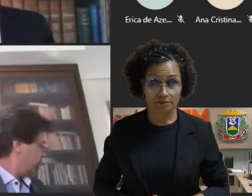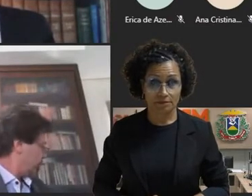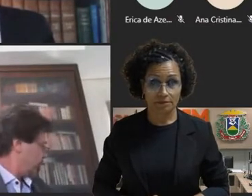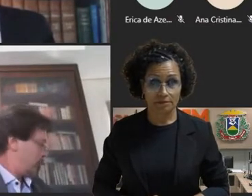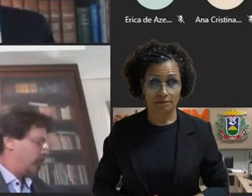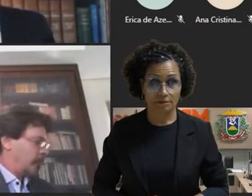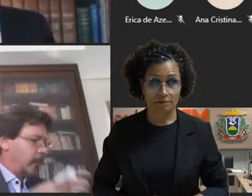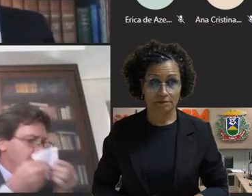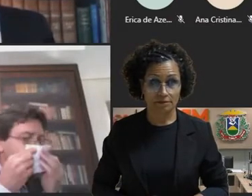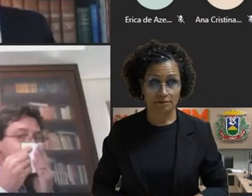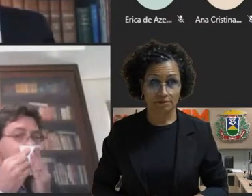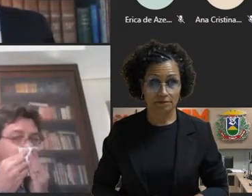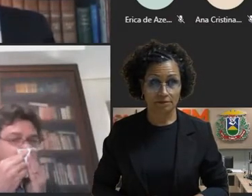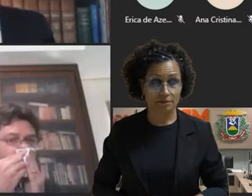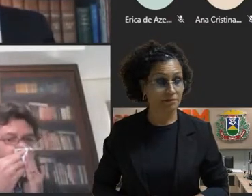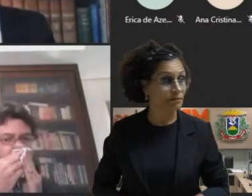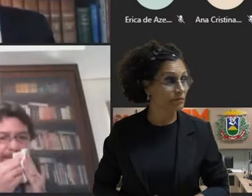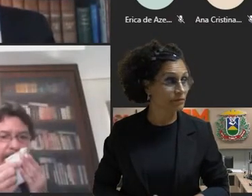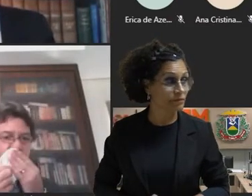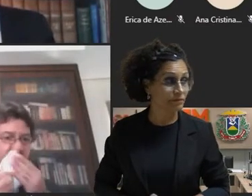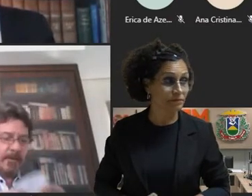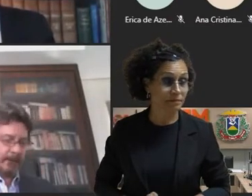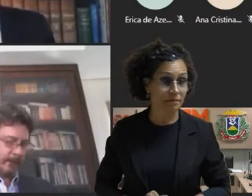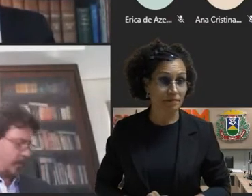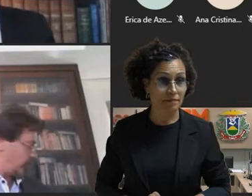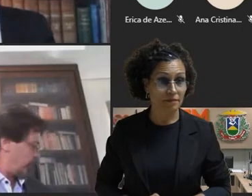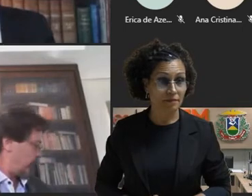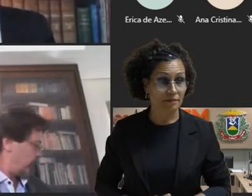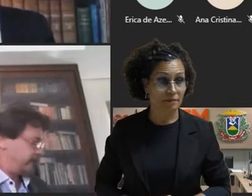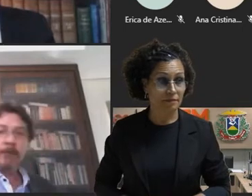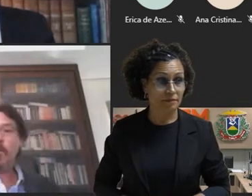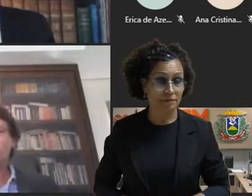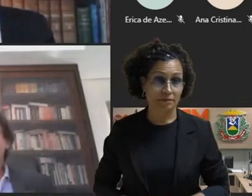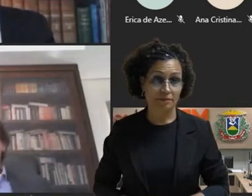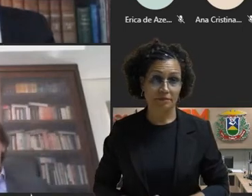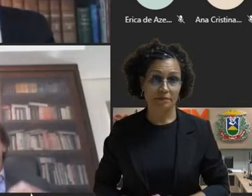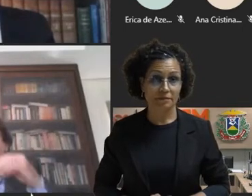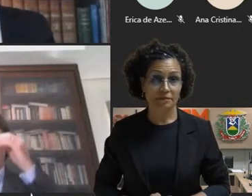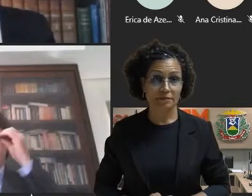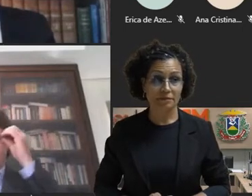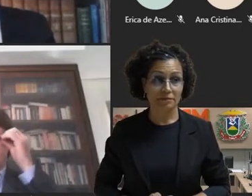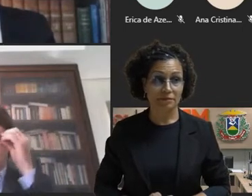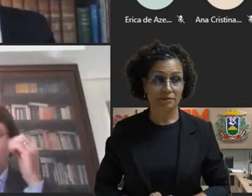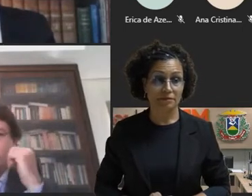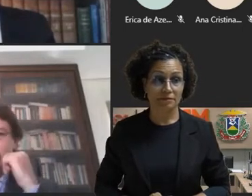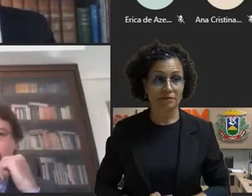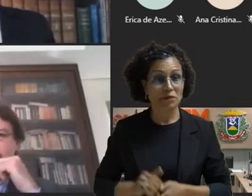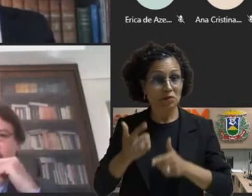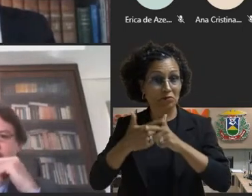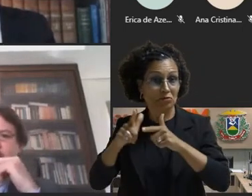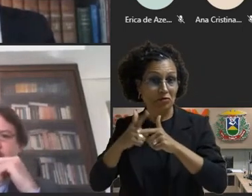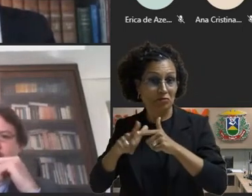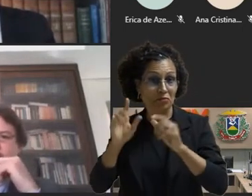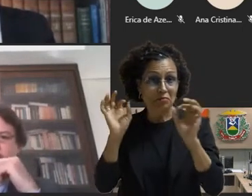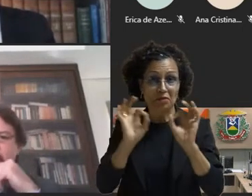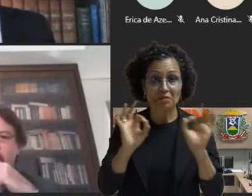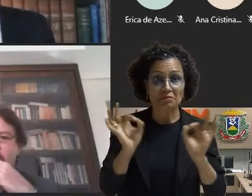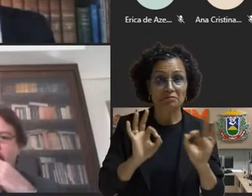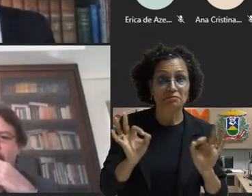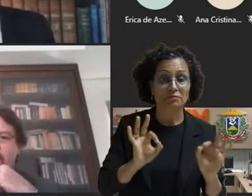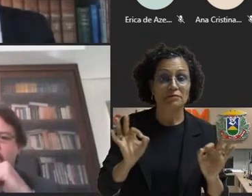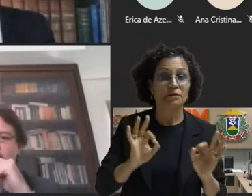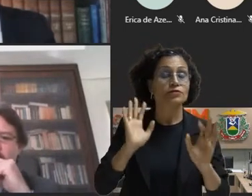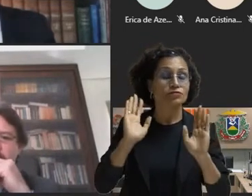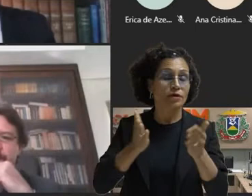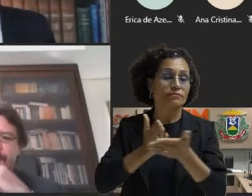Agora passamos a doutor... Dizer só que os demais procedimentos não teve problema nenhum, não teve divergência e eu homologuei